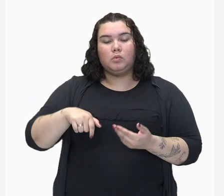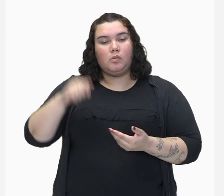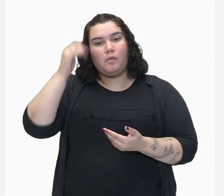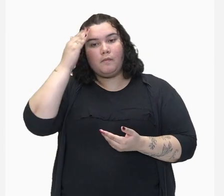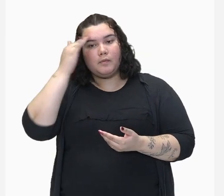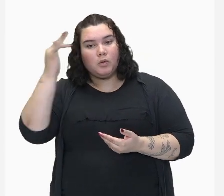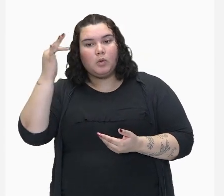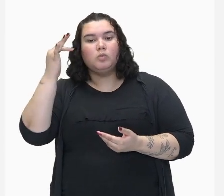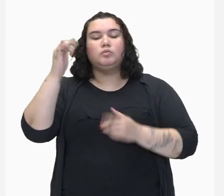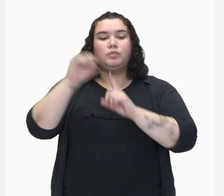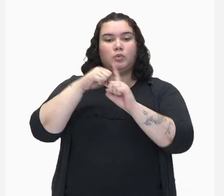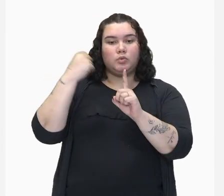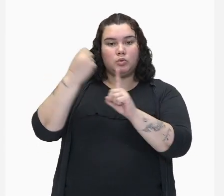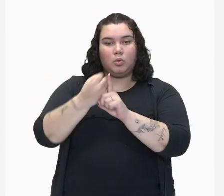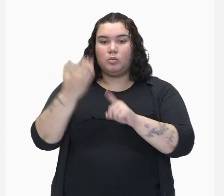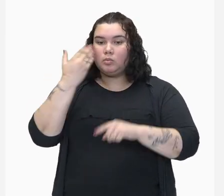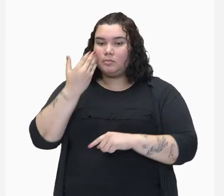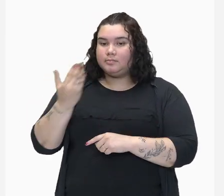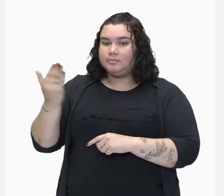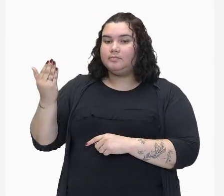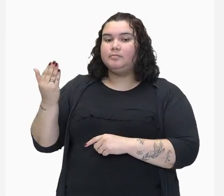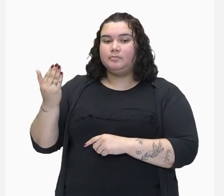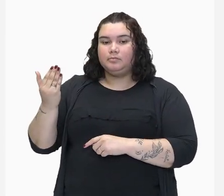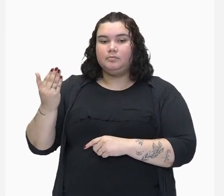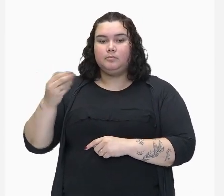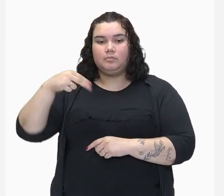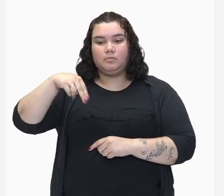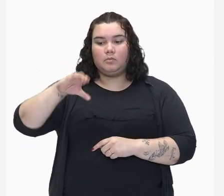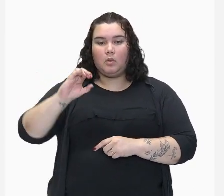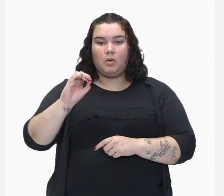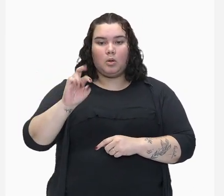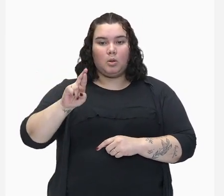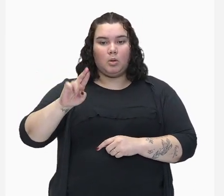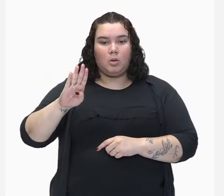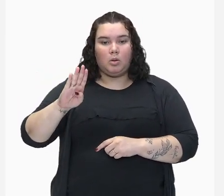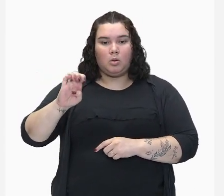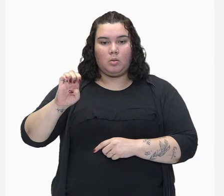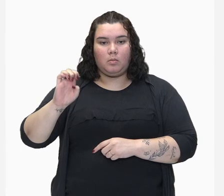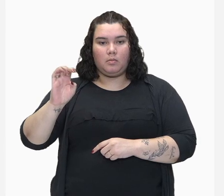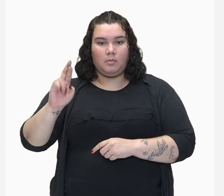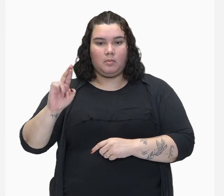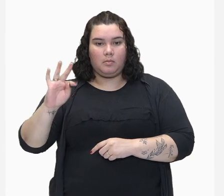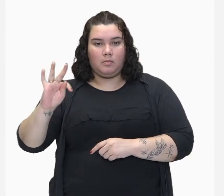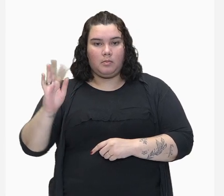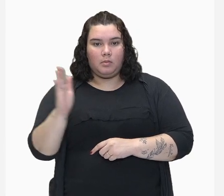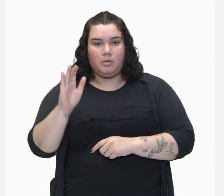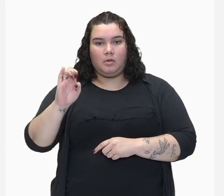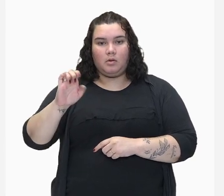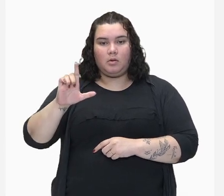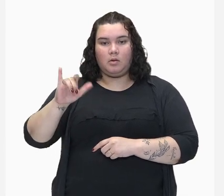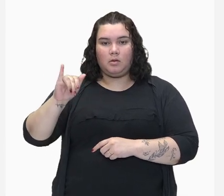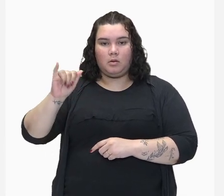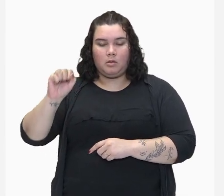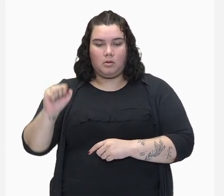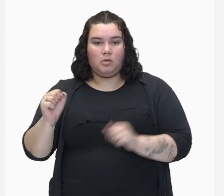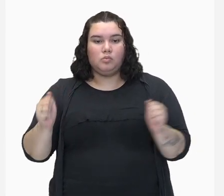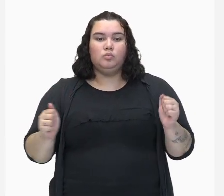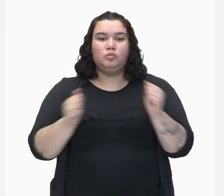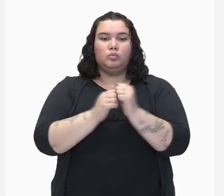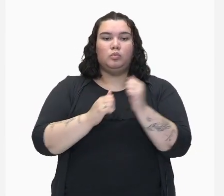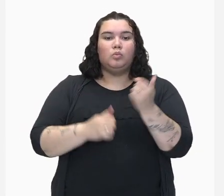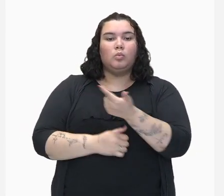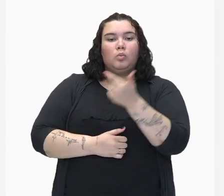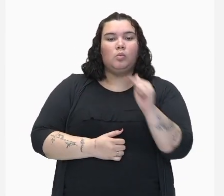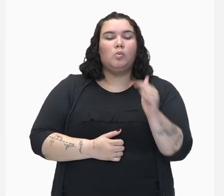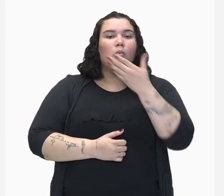e sociólogo também, né, o Norbert Elias, que é esse senhor aí, e junto com o Eric Dunning,